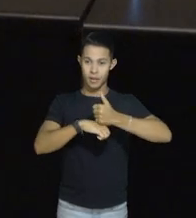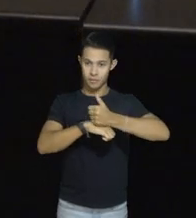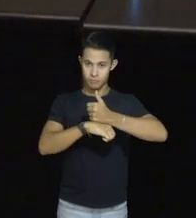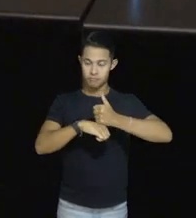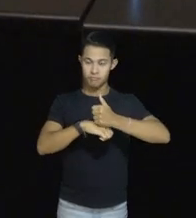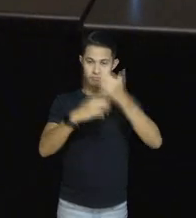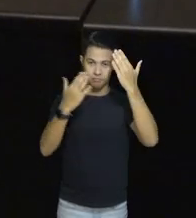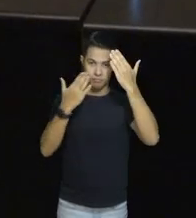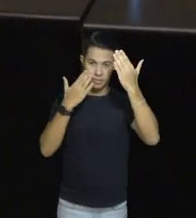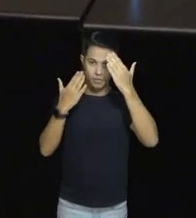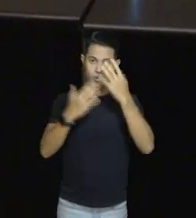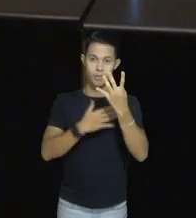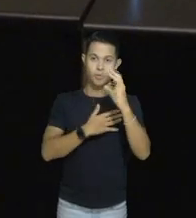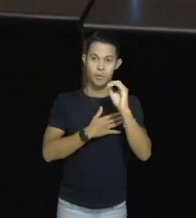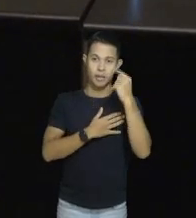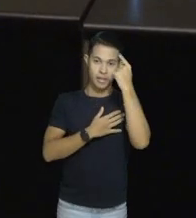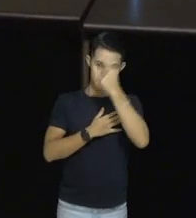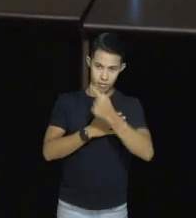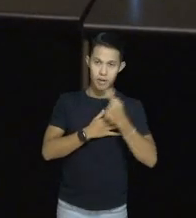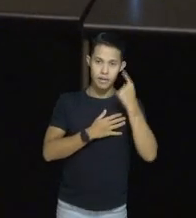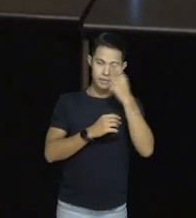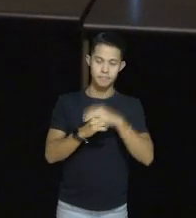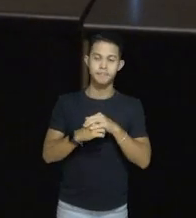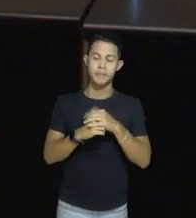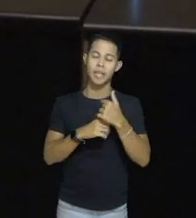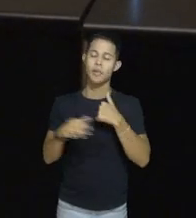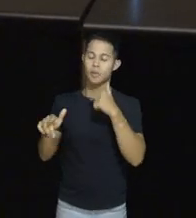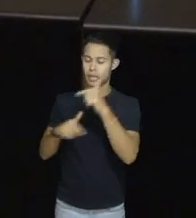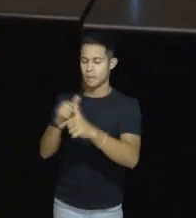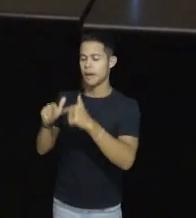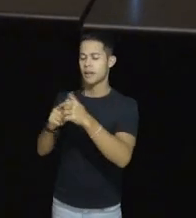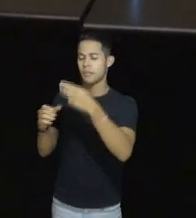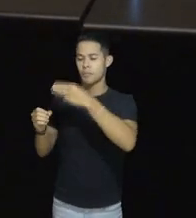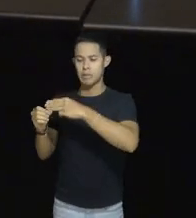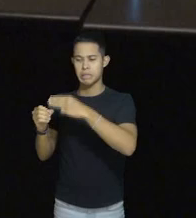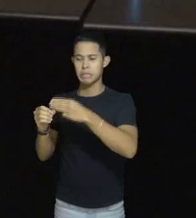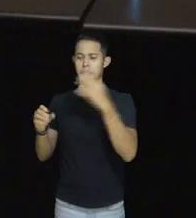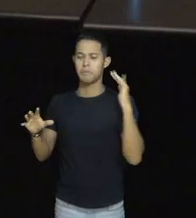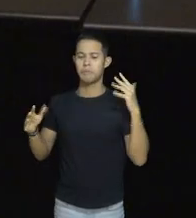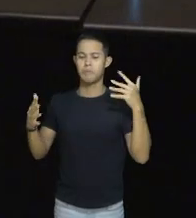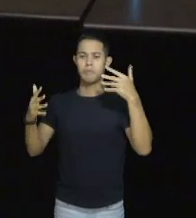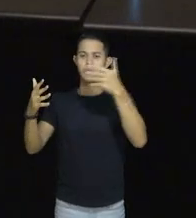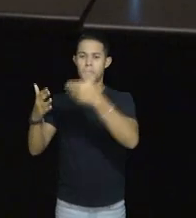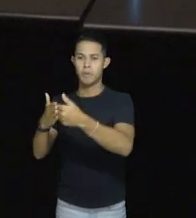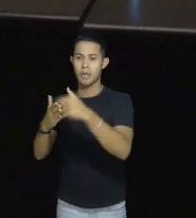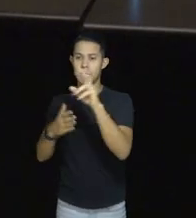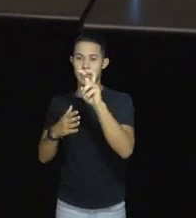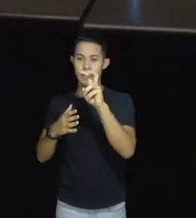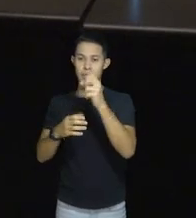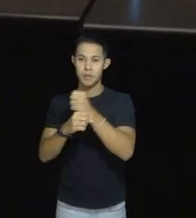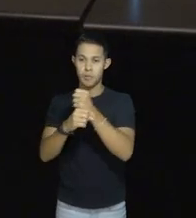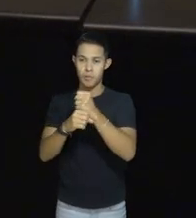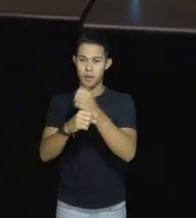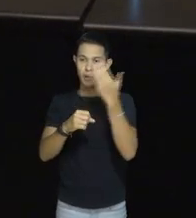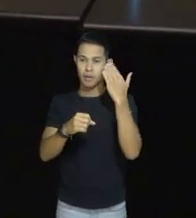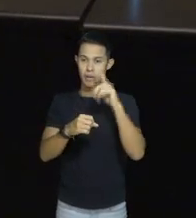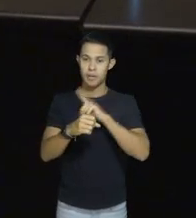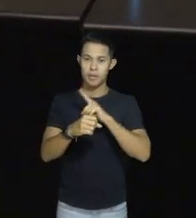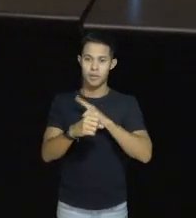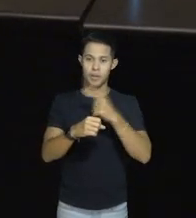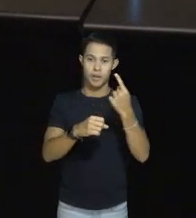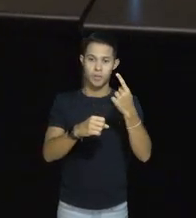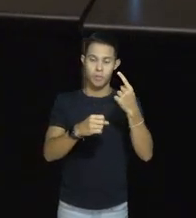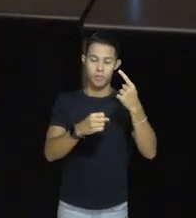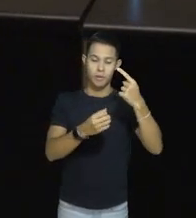tempo no município, há uns 5 anos atrás, a gente tinha uma psicóloga de 20 horas para o município